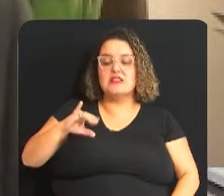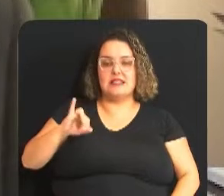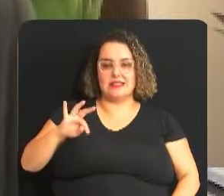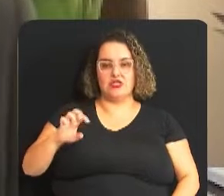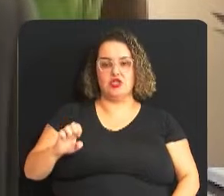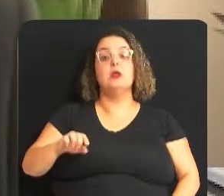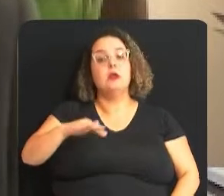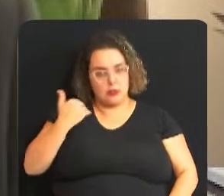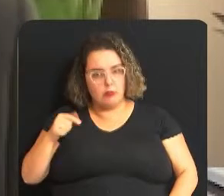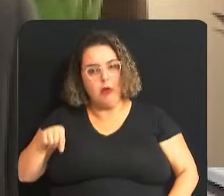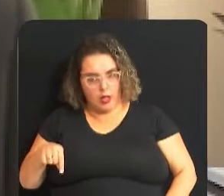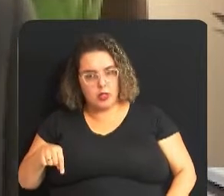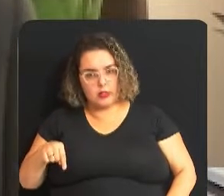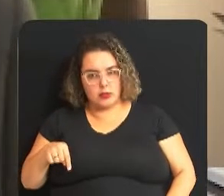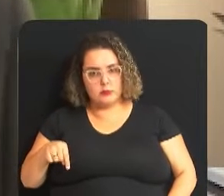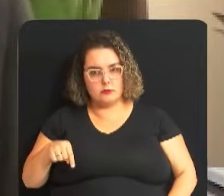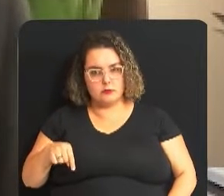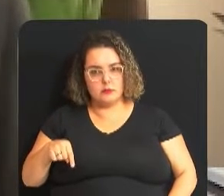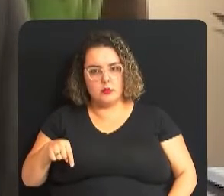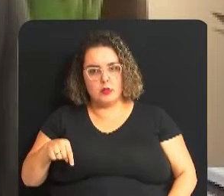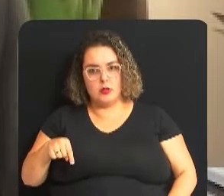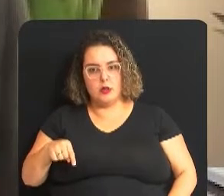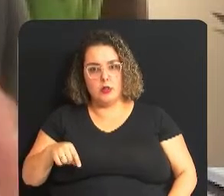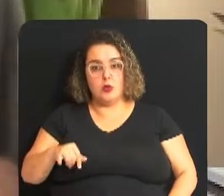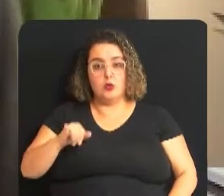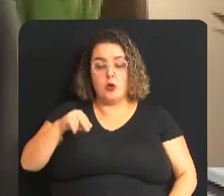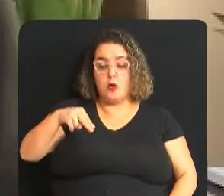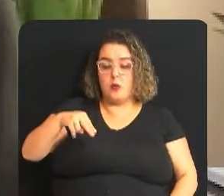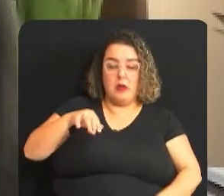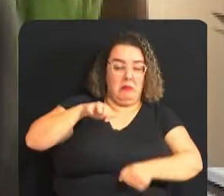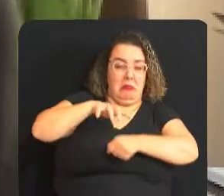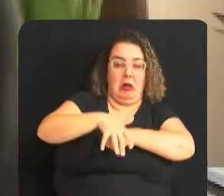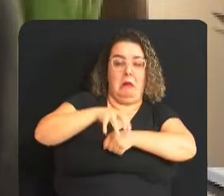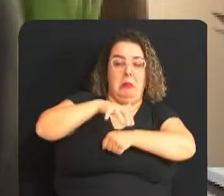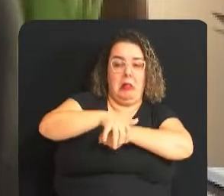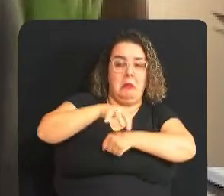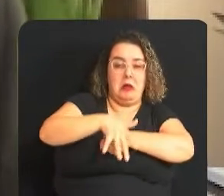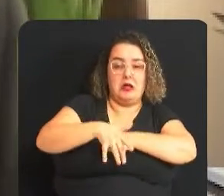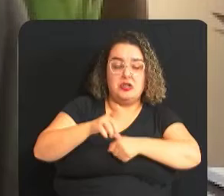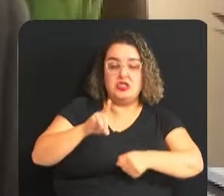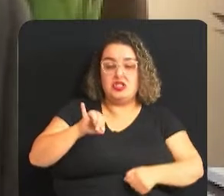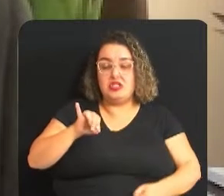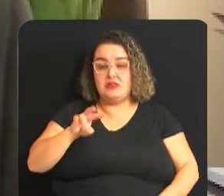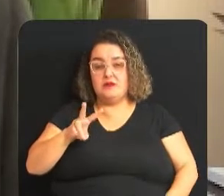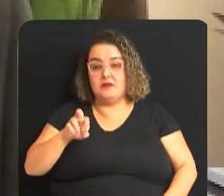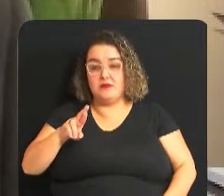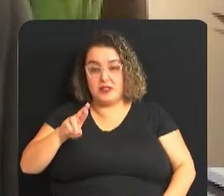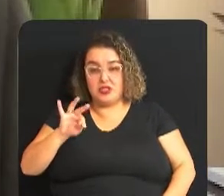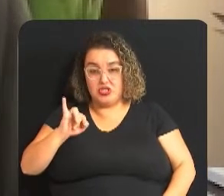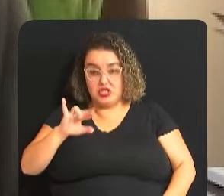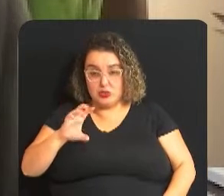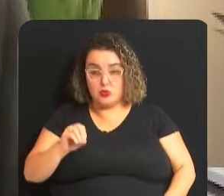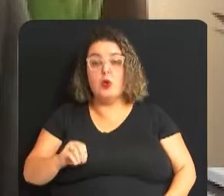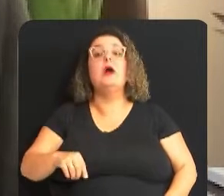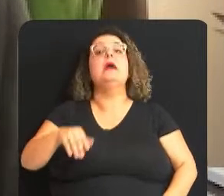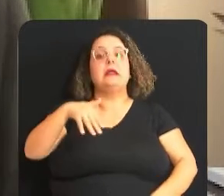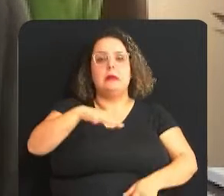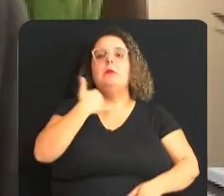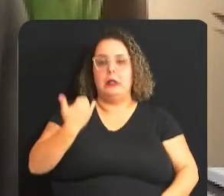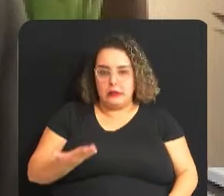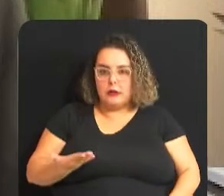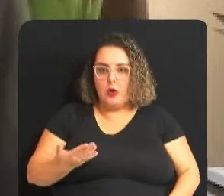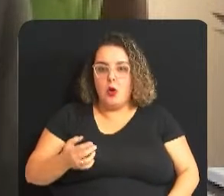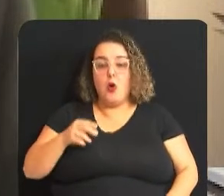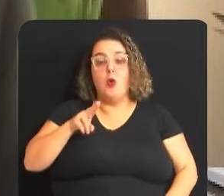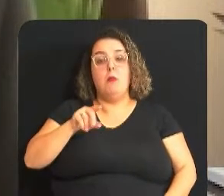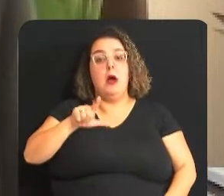que a dor de barriga não é uma inflamação de um divertículo que mata, que não é uma inflamação, uma úlcera perfurada que